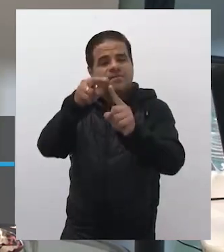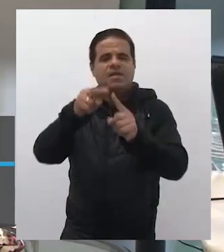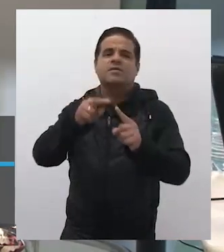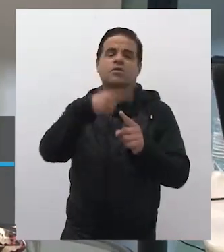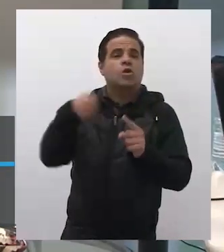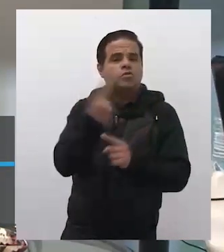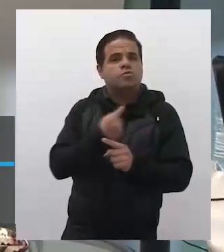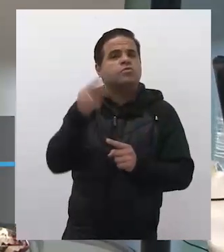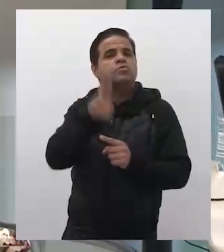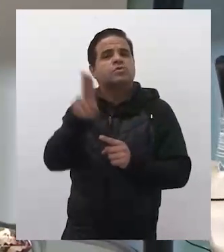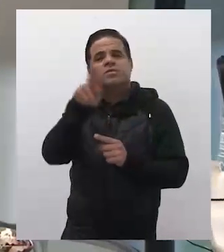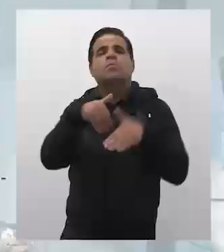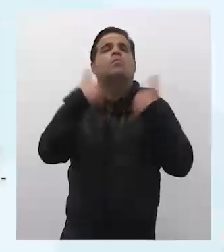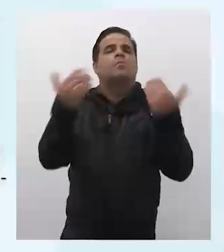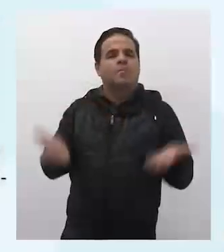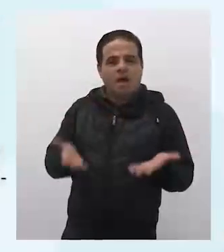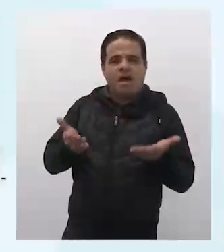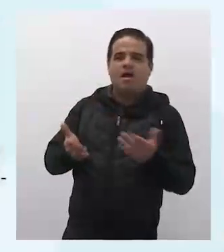nós utilizamos hoje...